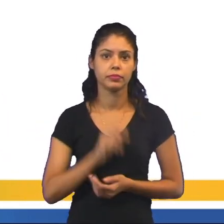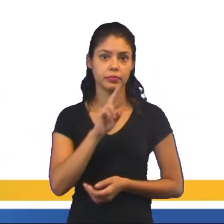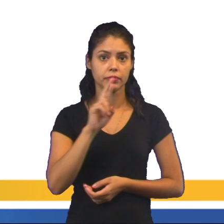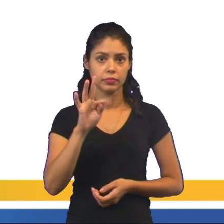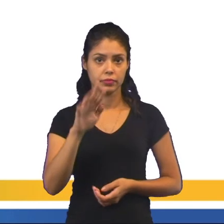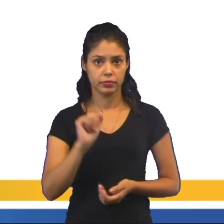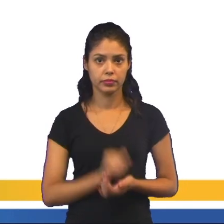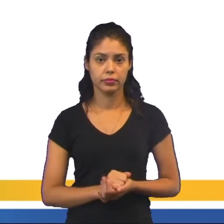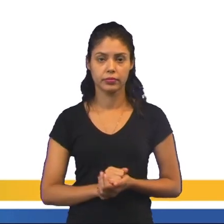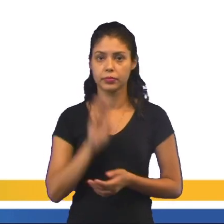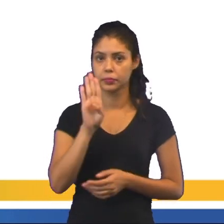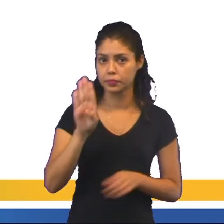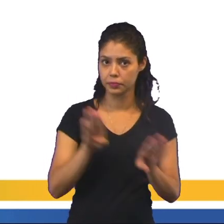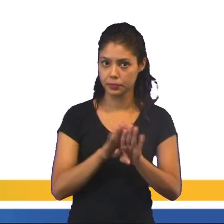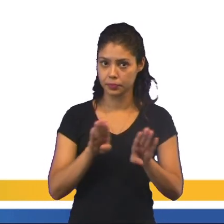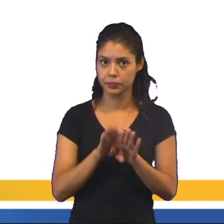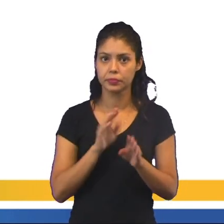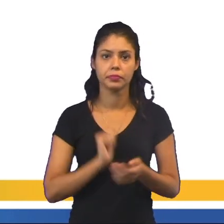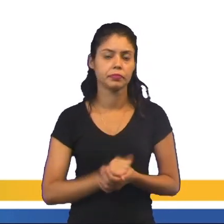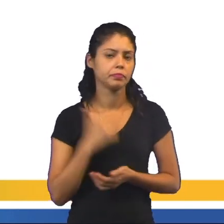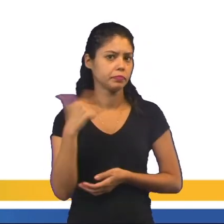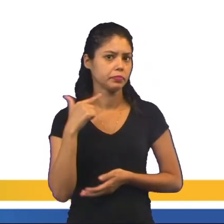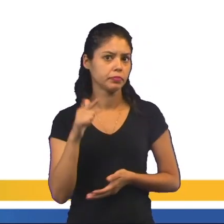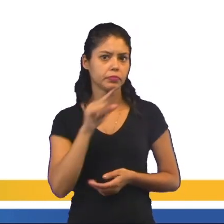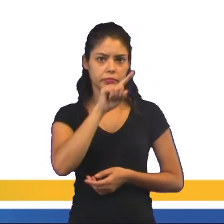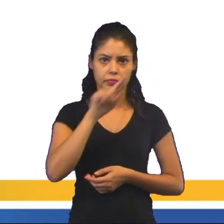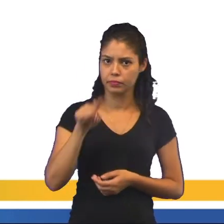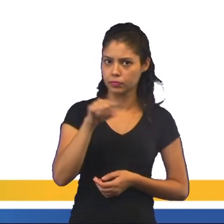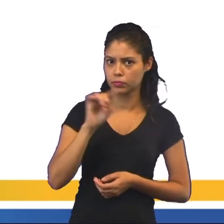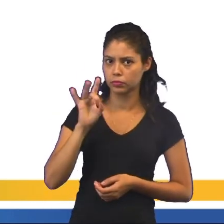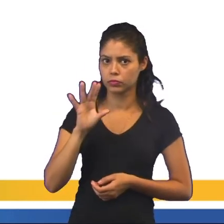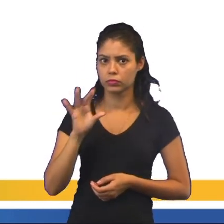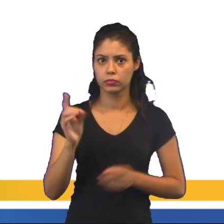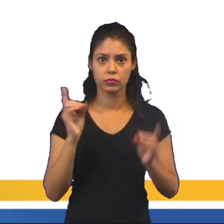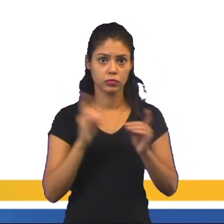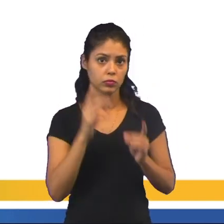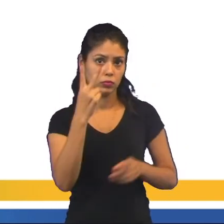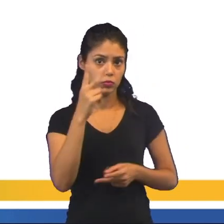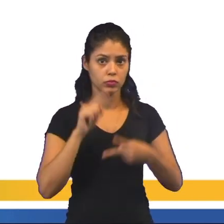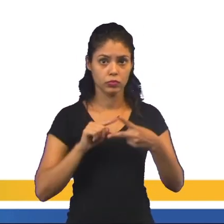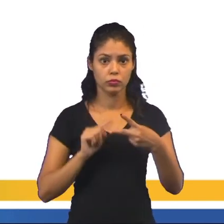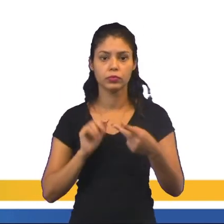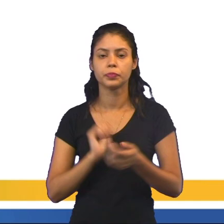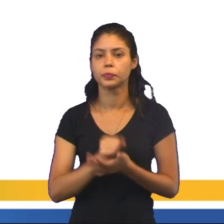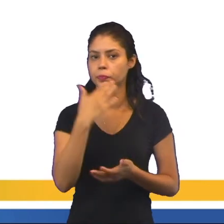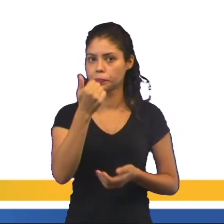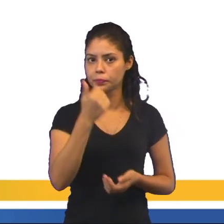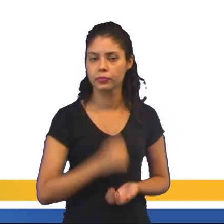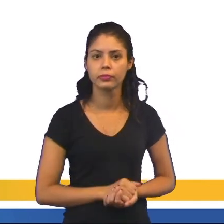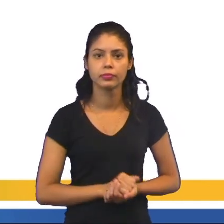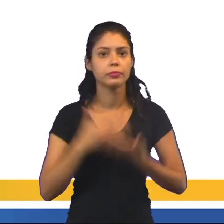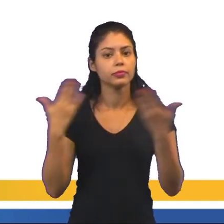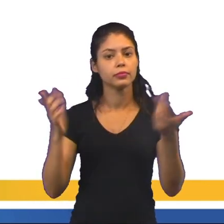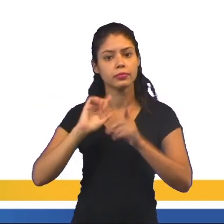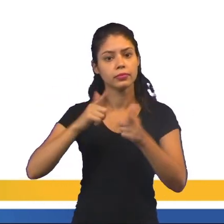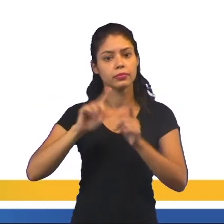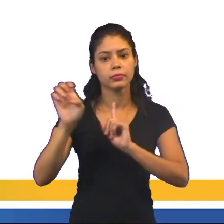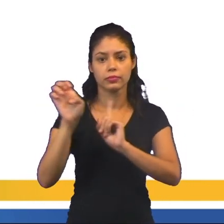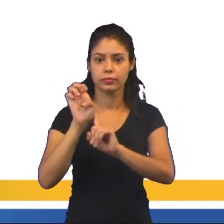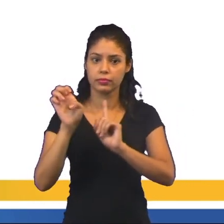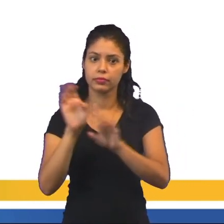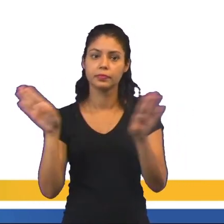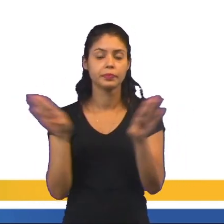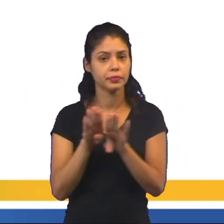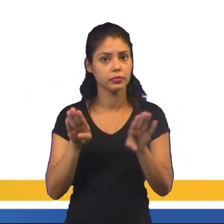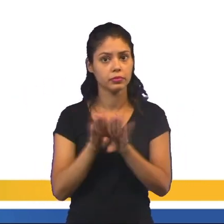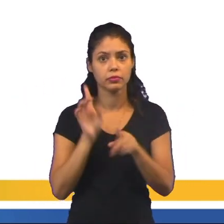reta. A B também, a B ela não tem demarcação, ela só tem 2 pontos. Tá? E a letra E